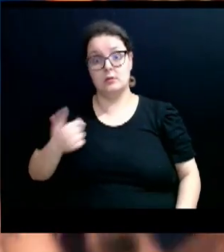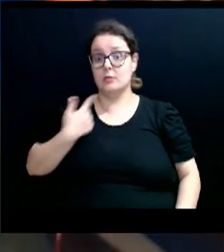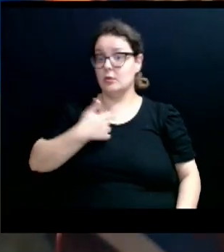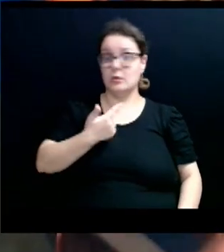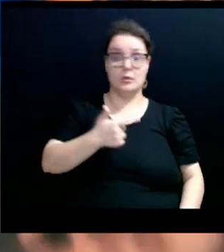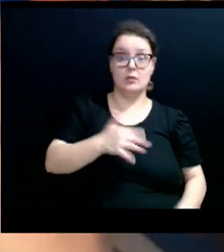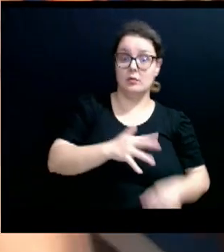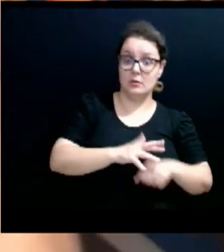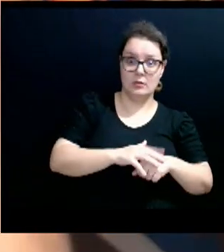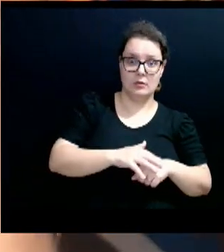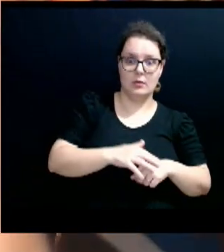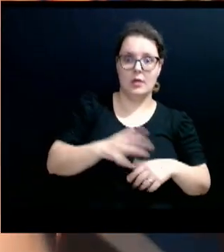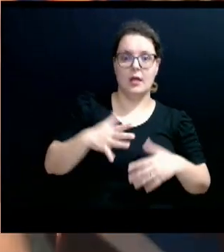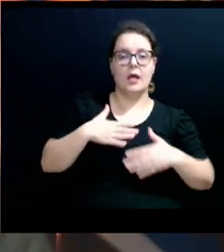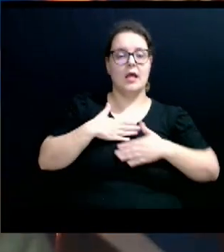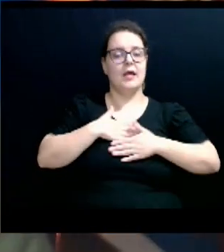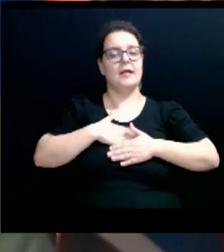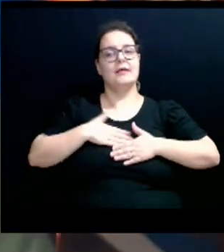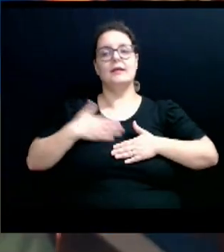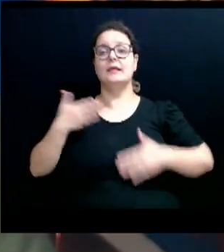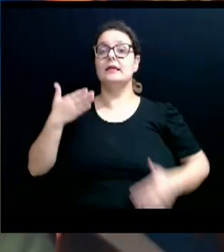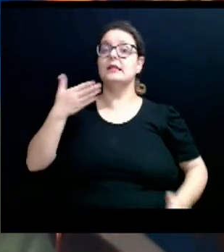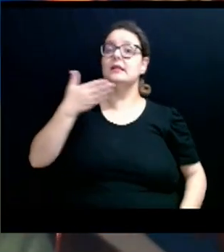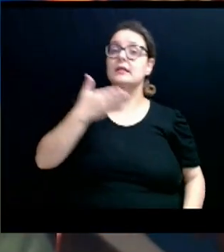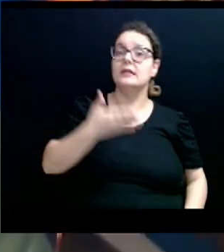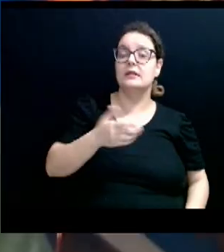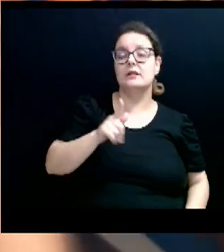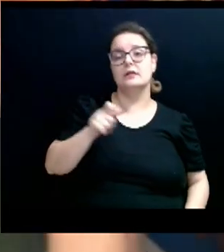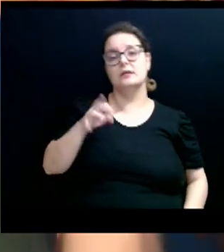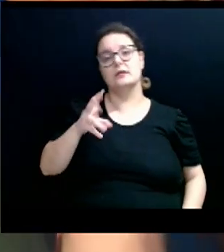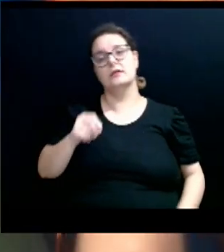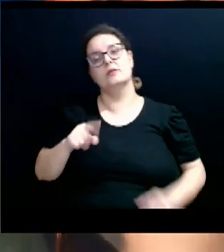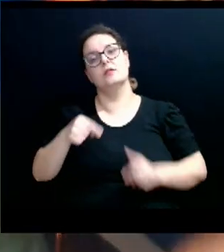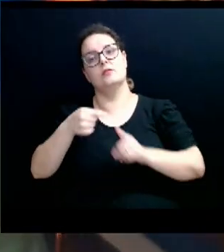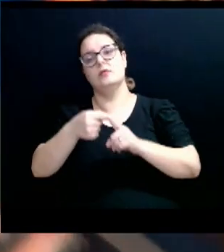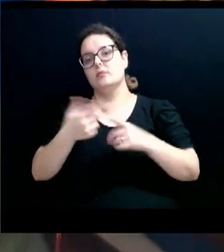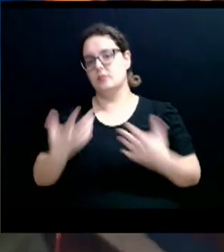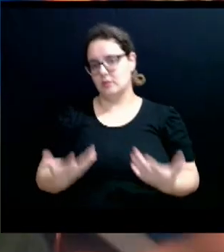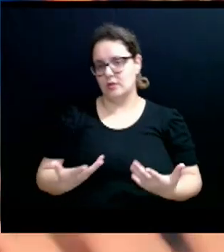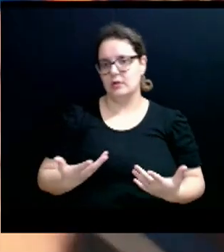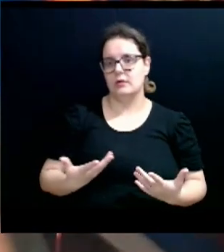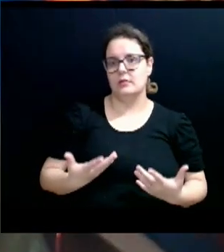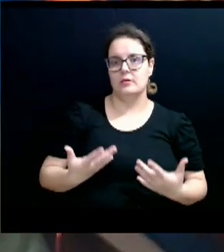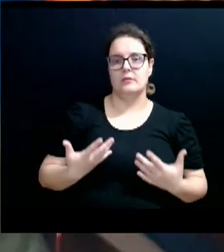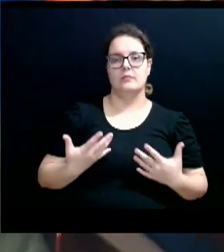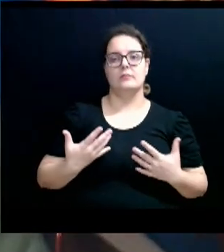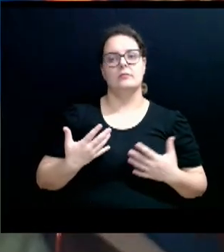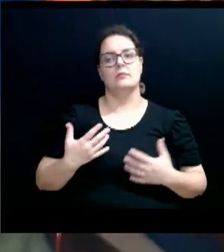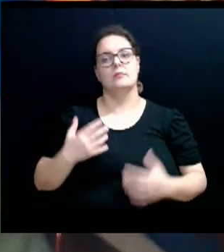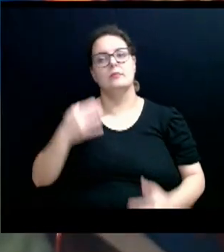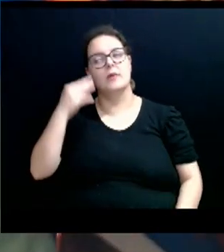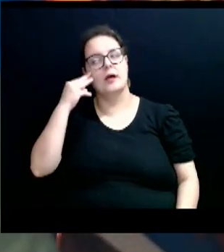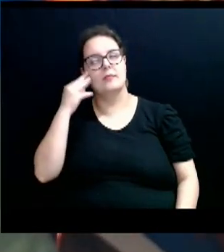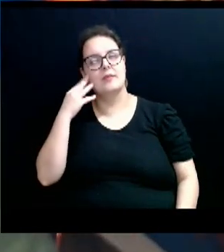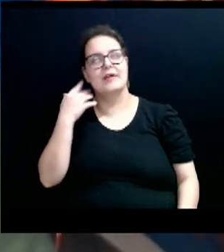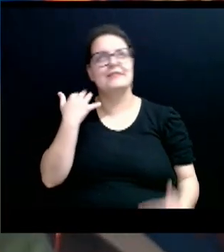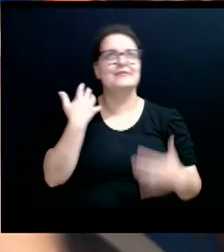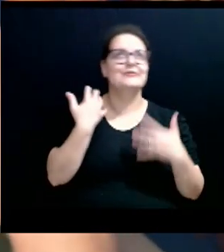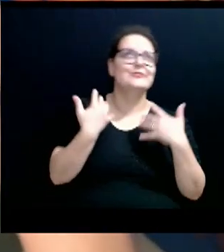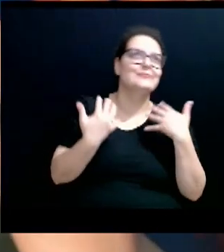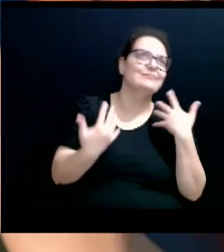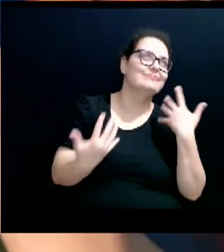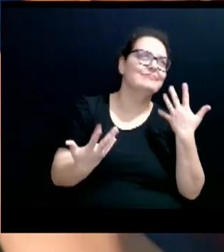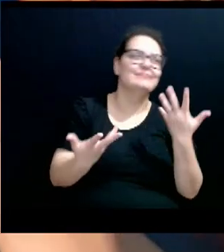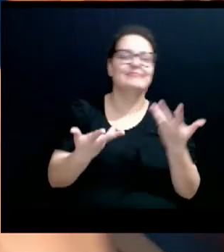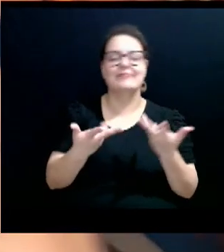deleite ir lá. São gatilhos muito positivos que te transportam para memórias afetivas. Então,